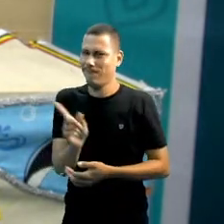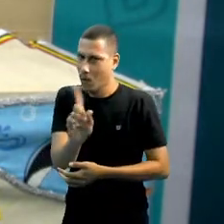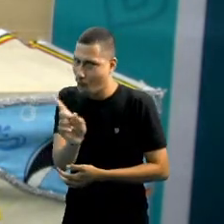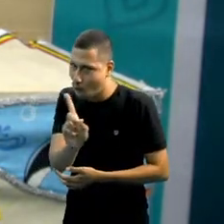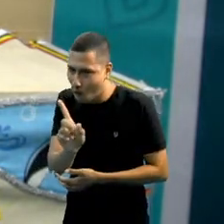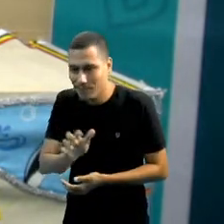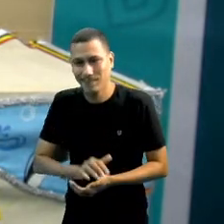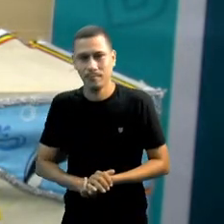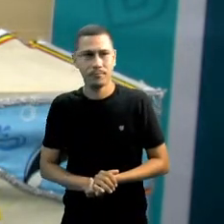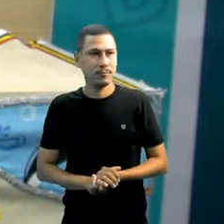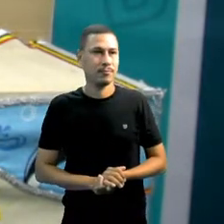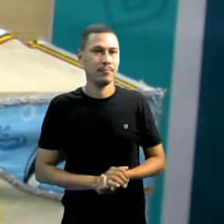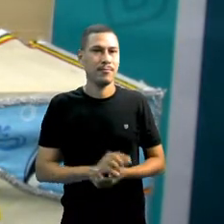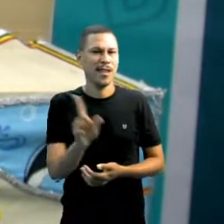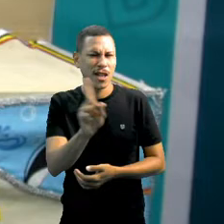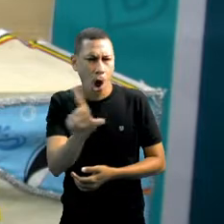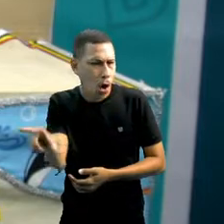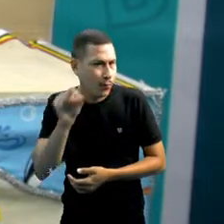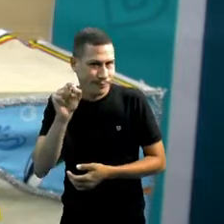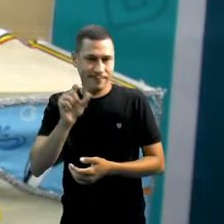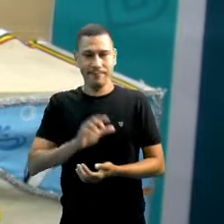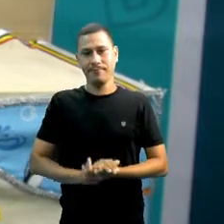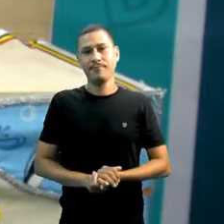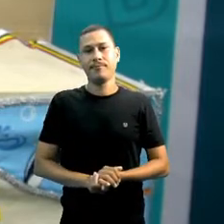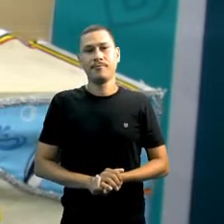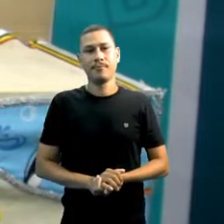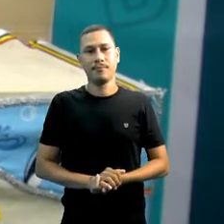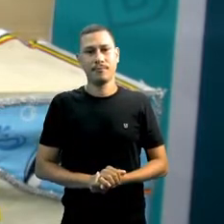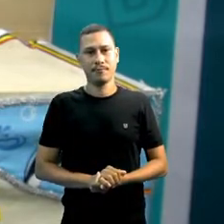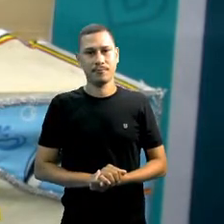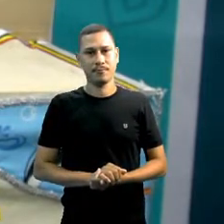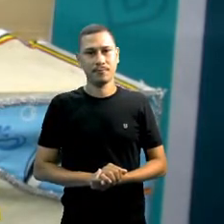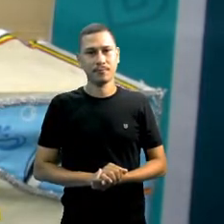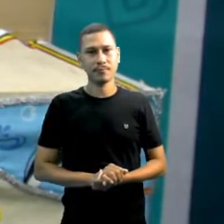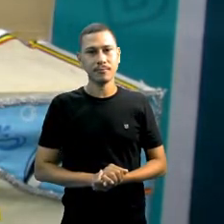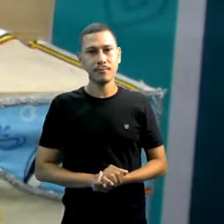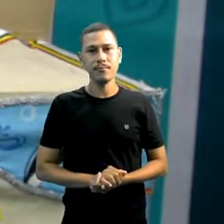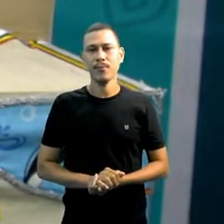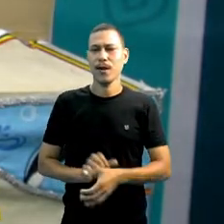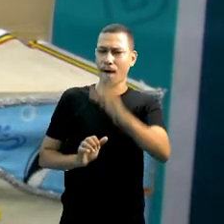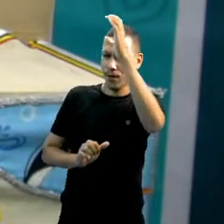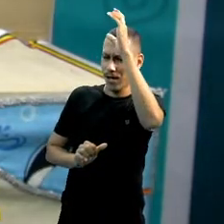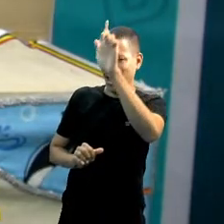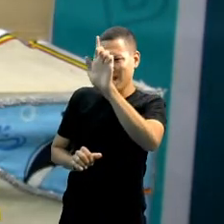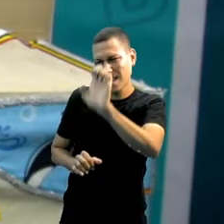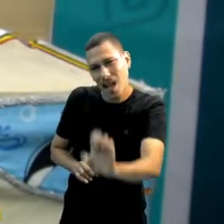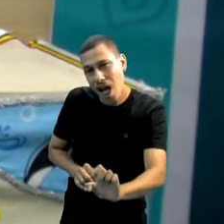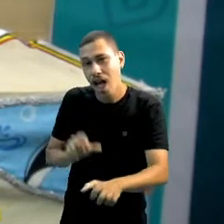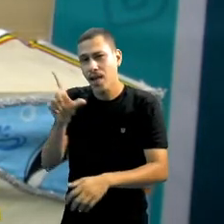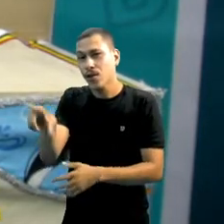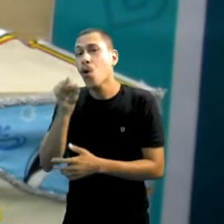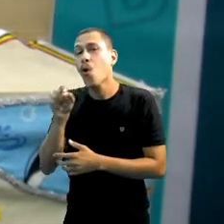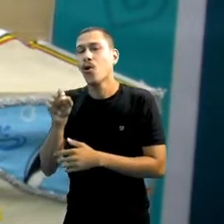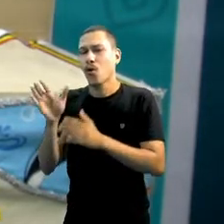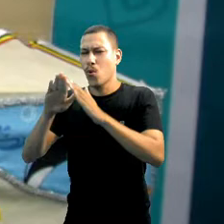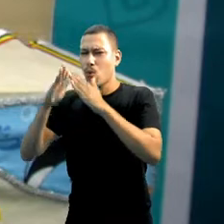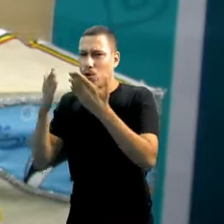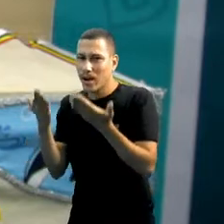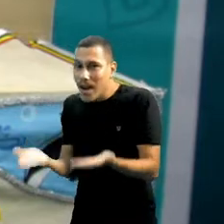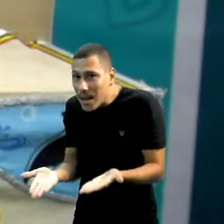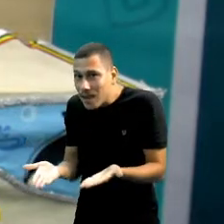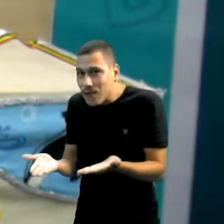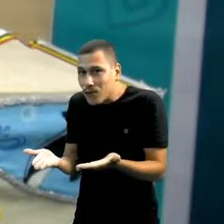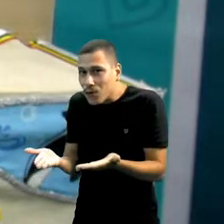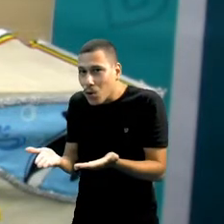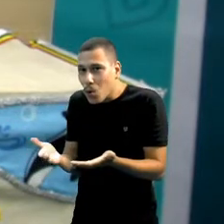não. Não escolheu eles, leiturinha. A tia G escolheu justamente o livro sem...